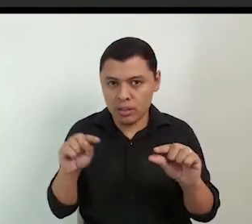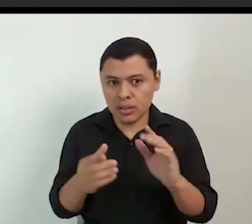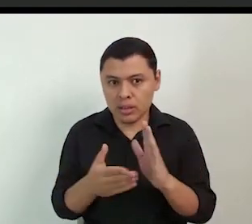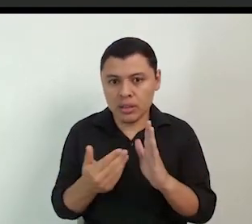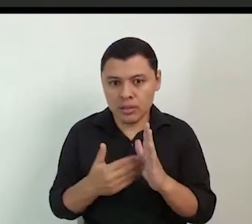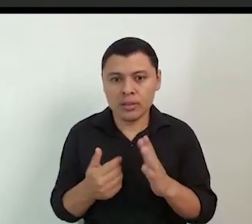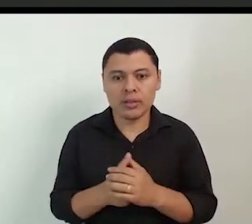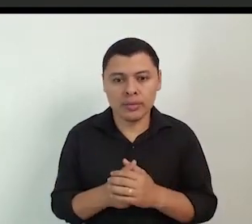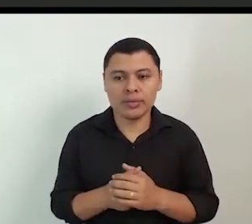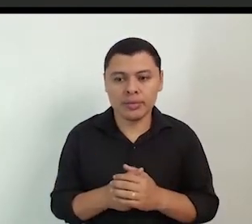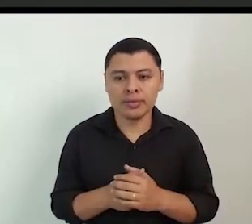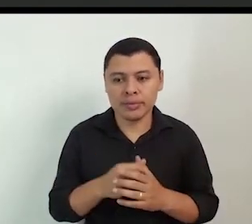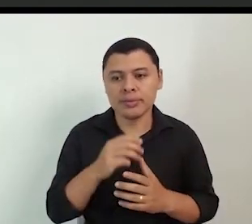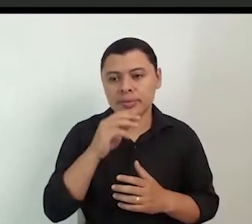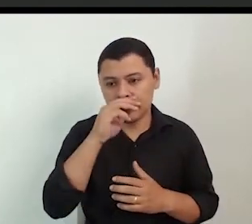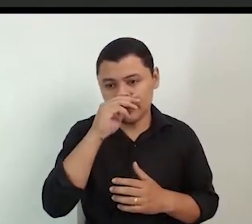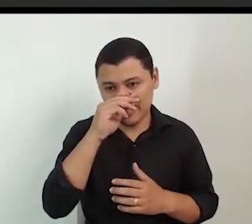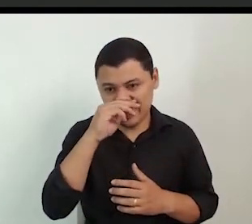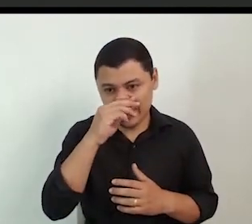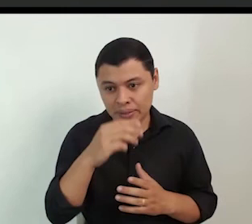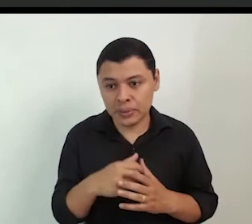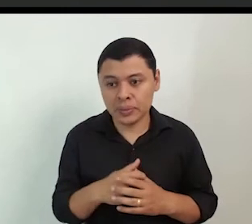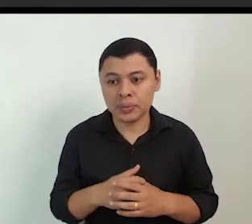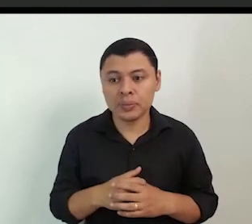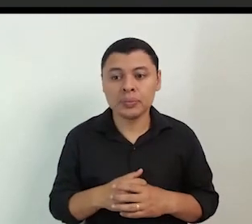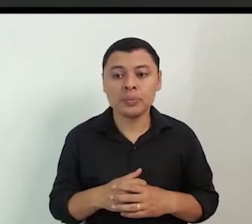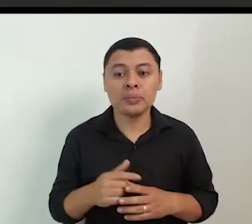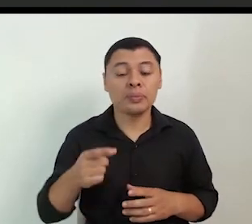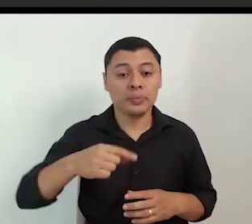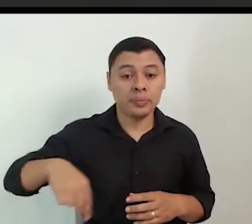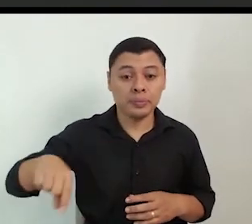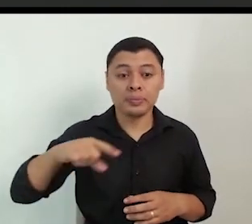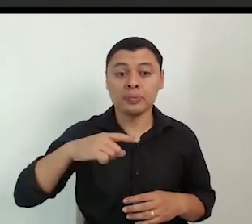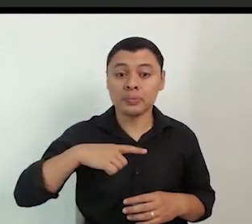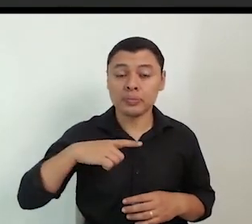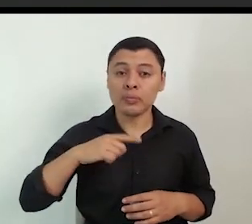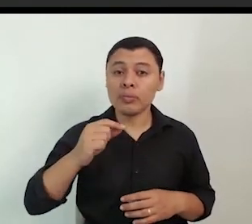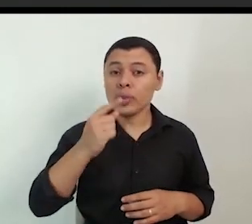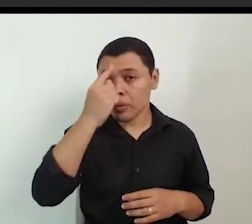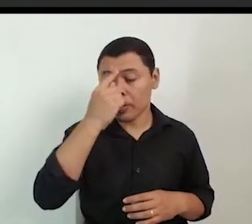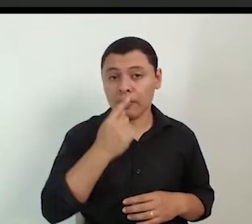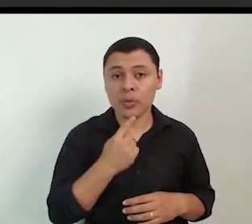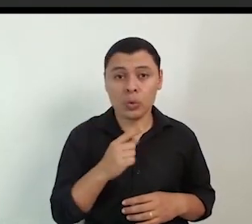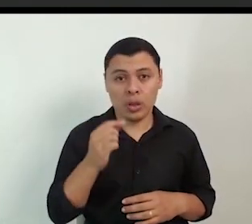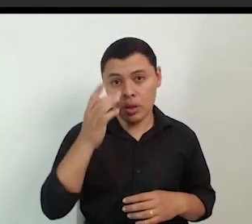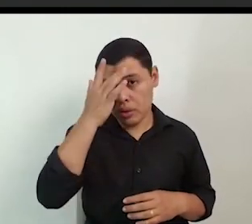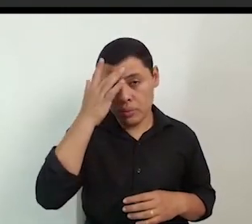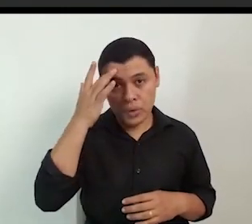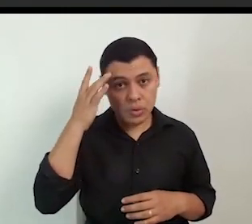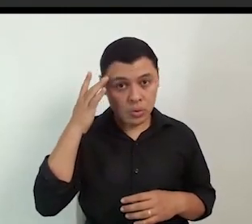Prezi. Isso. E aí a gente tem como perfil aqui para pessoas com